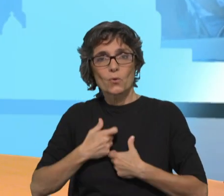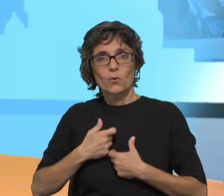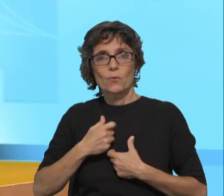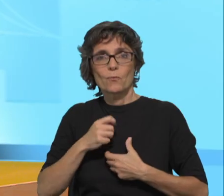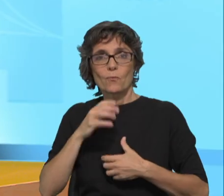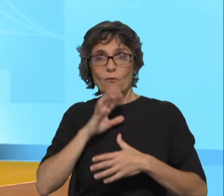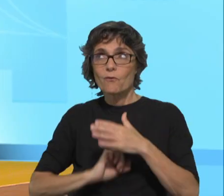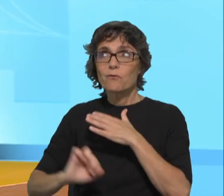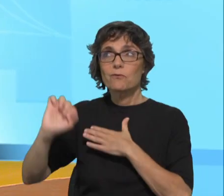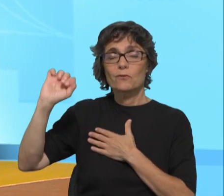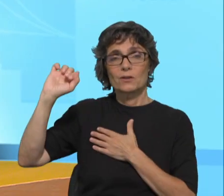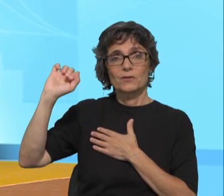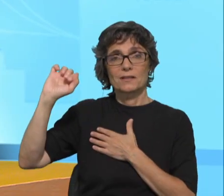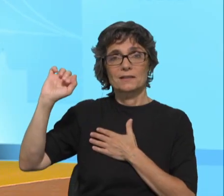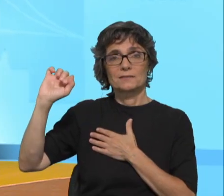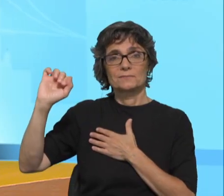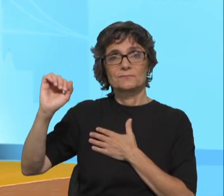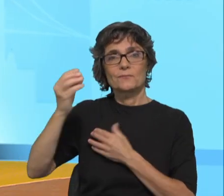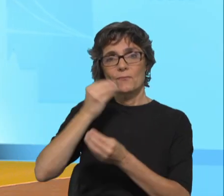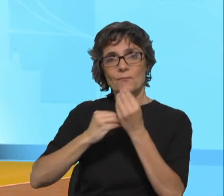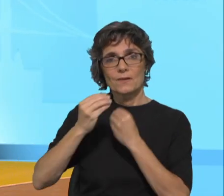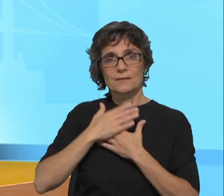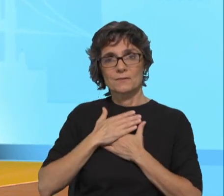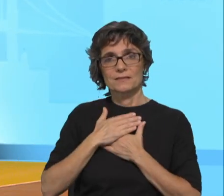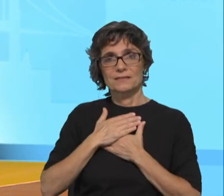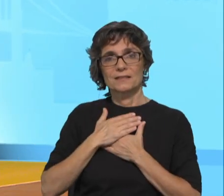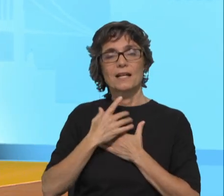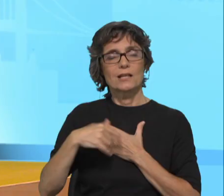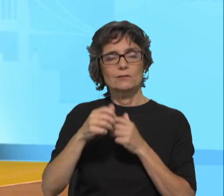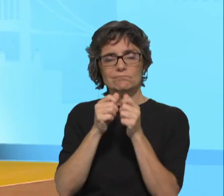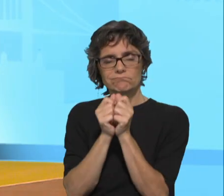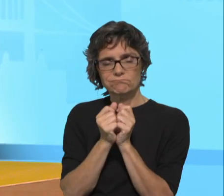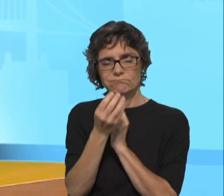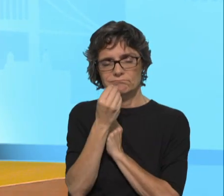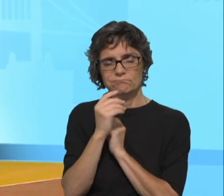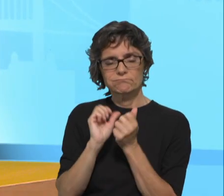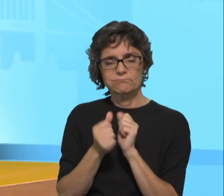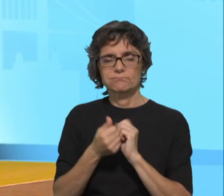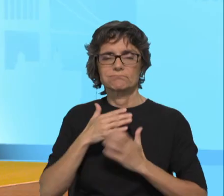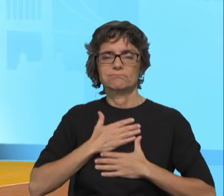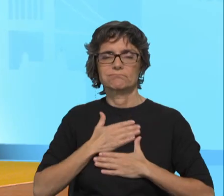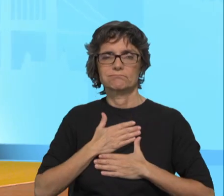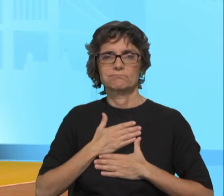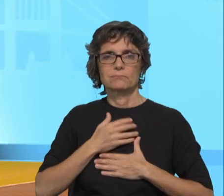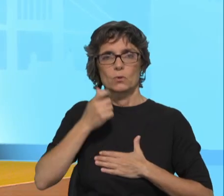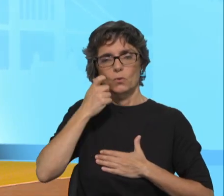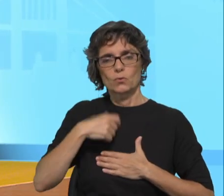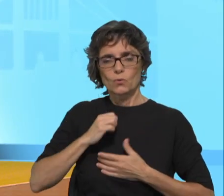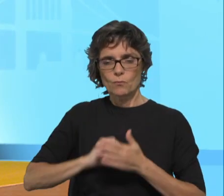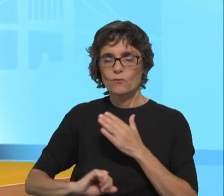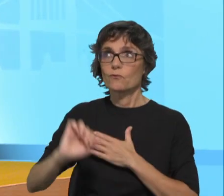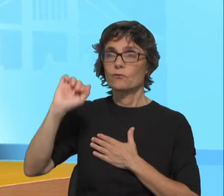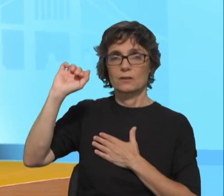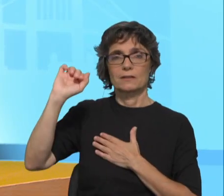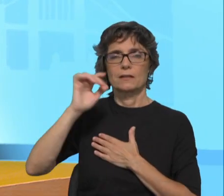né? Daquilo que é o corpo do seu Filho. E nós, em Eucaristia, todos nos transformamos no corpo do seu Filho, do seu